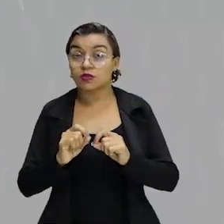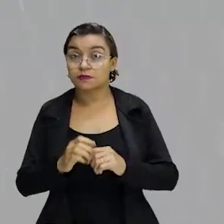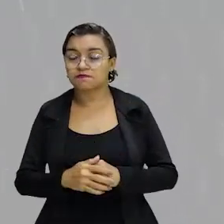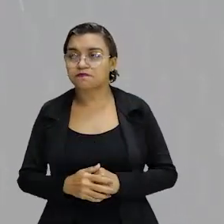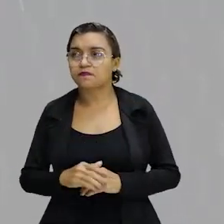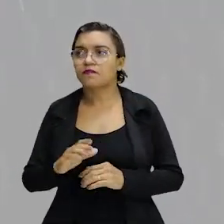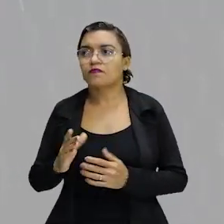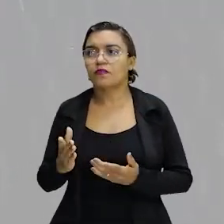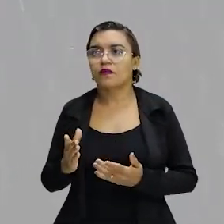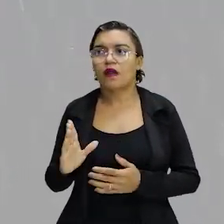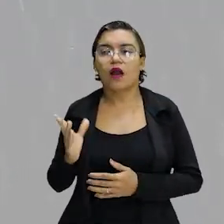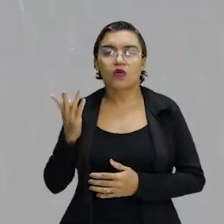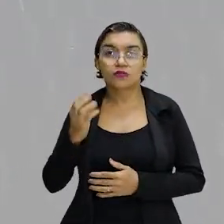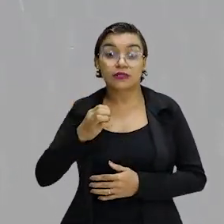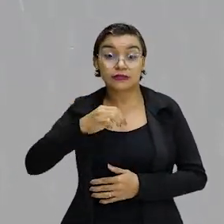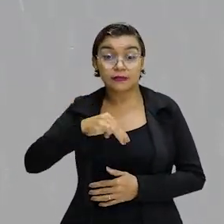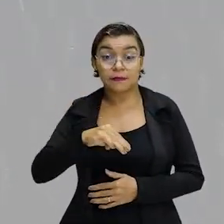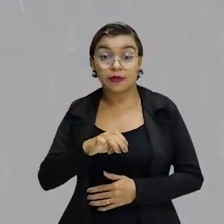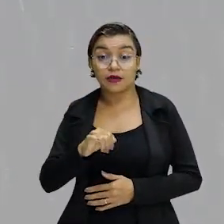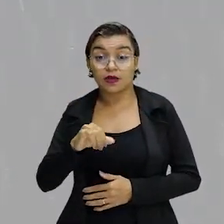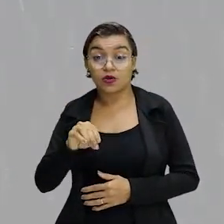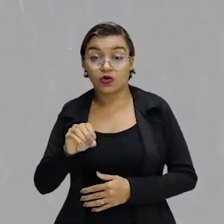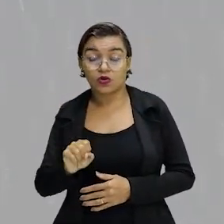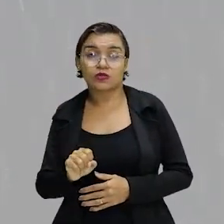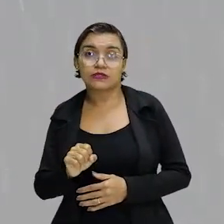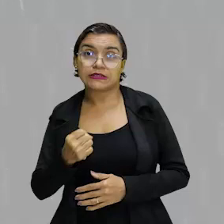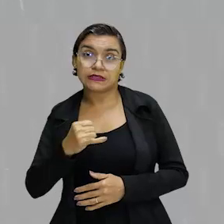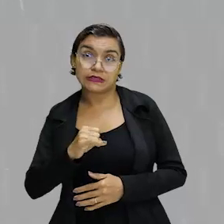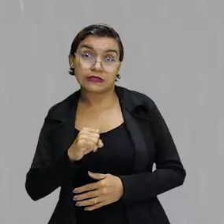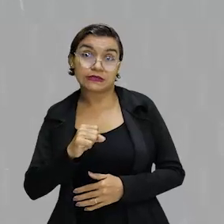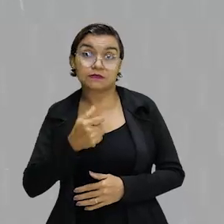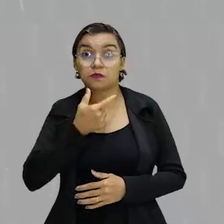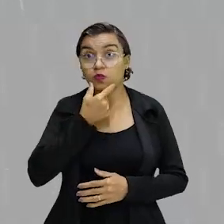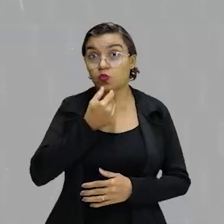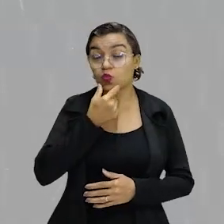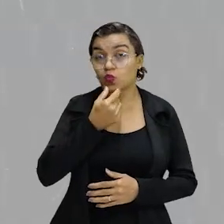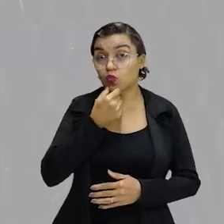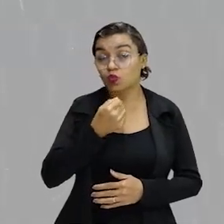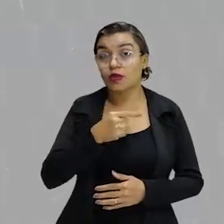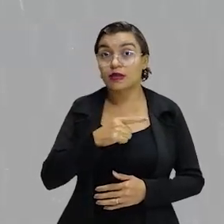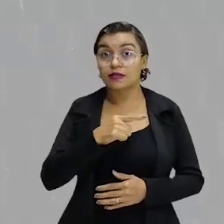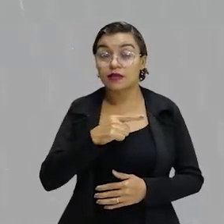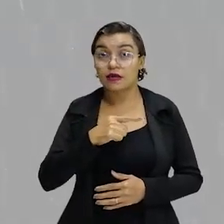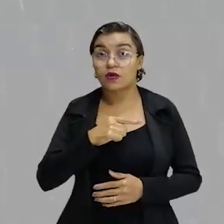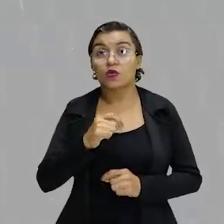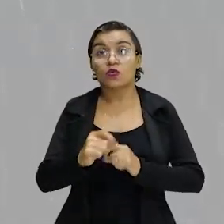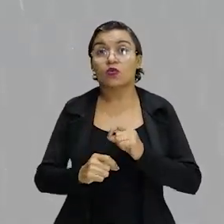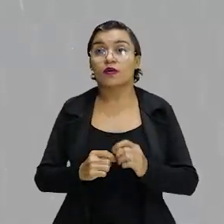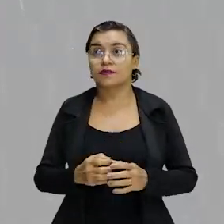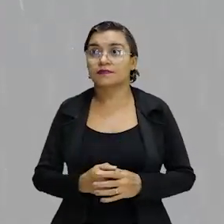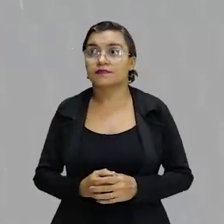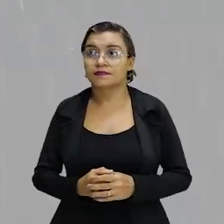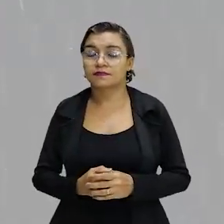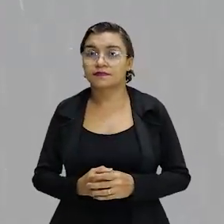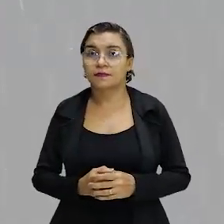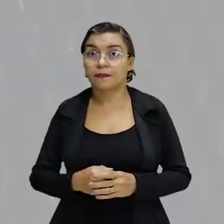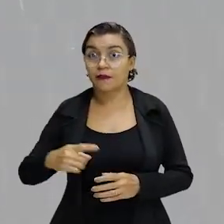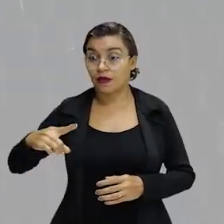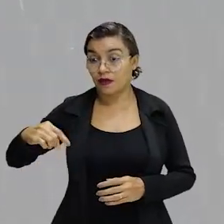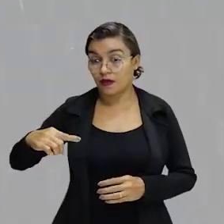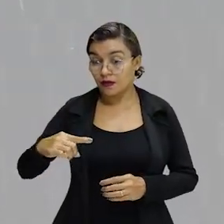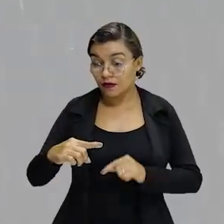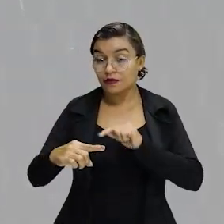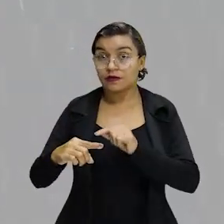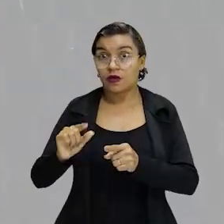vai acontecer essa meiose. Se for o indivíduo do sexo masculino, vai formar, essa meiose vai originar o gameta masculino,